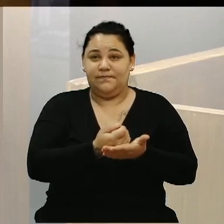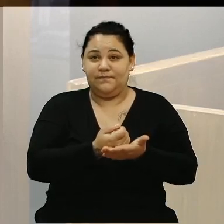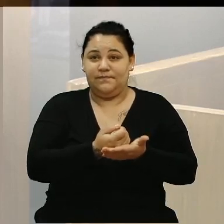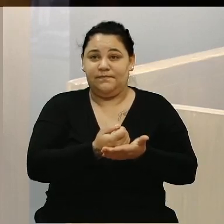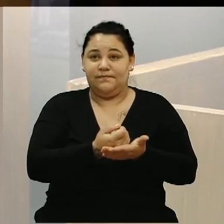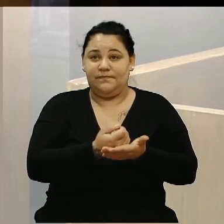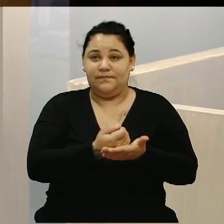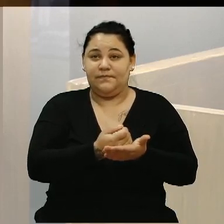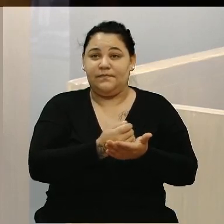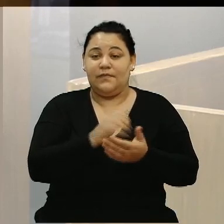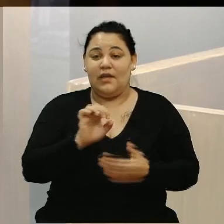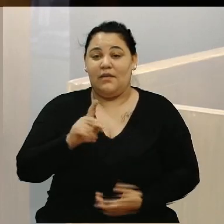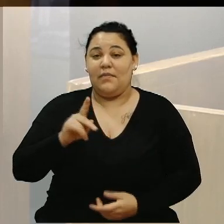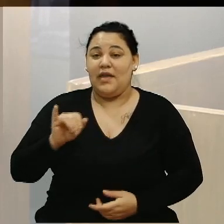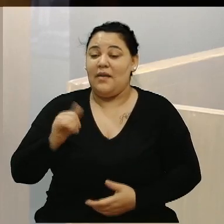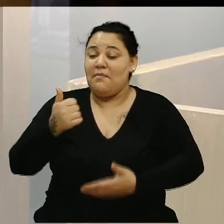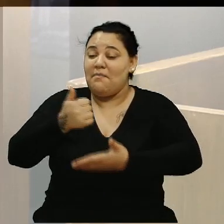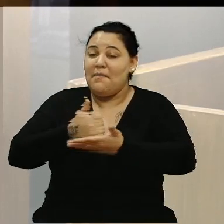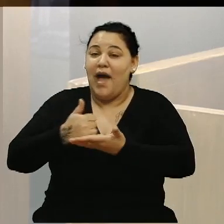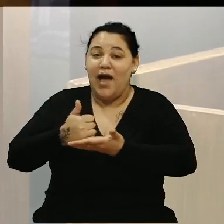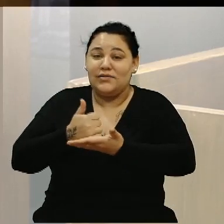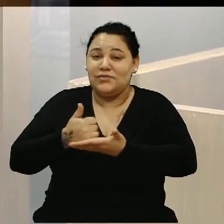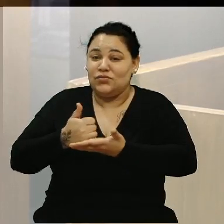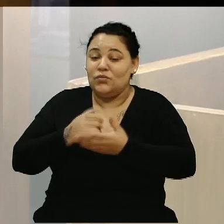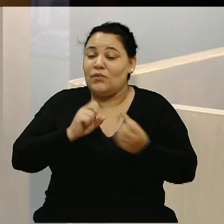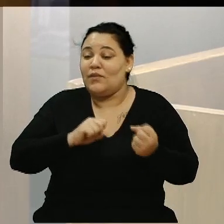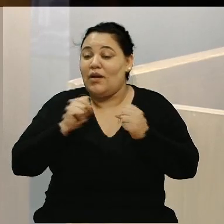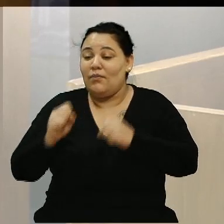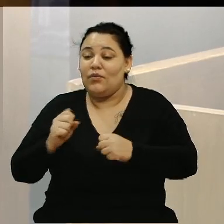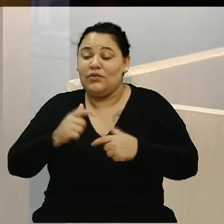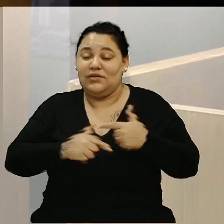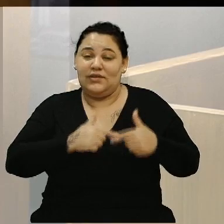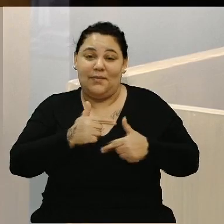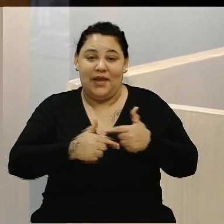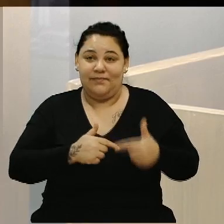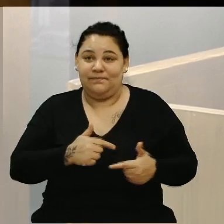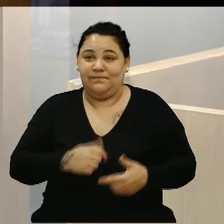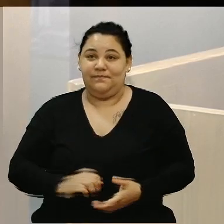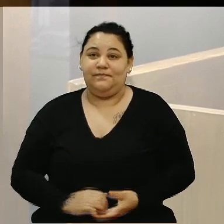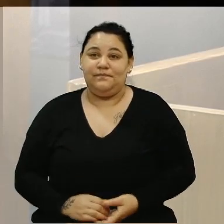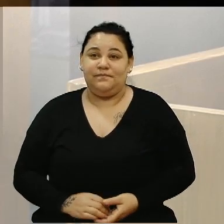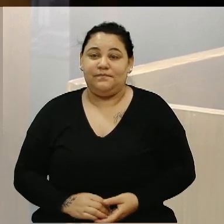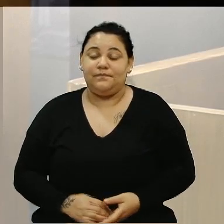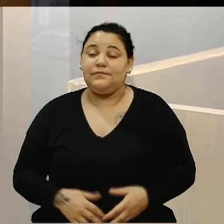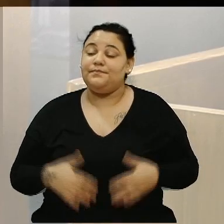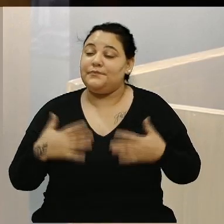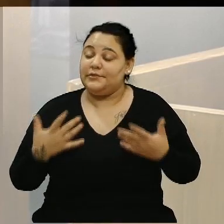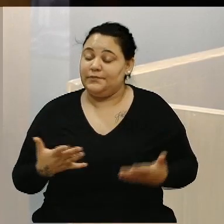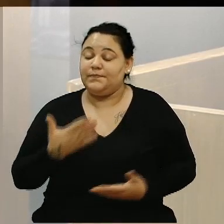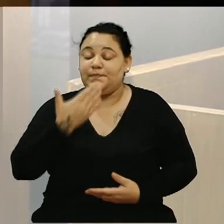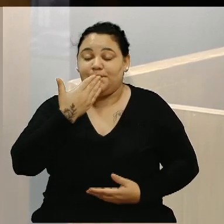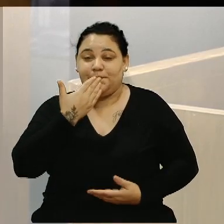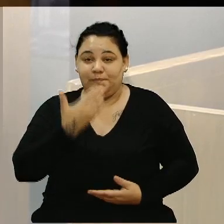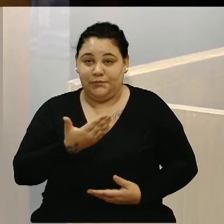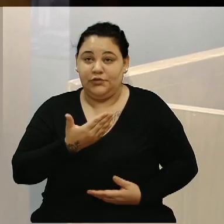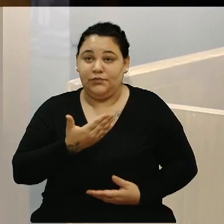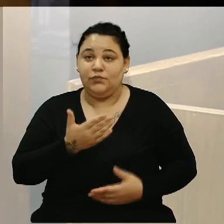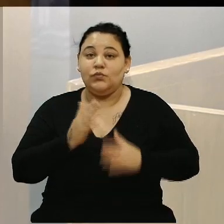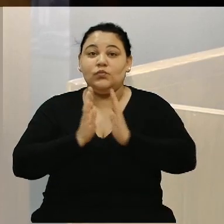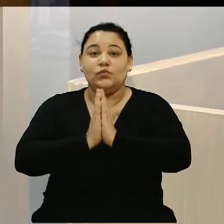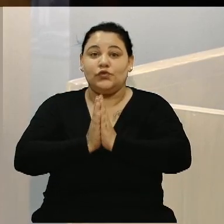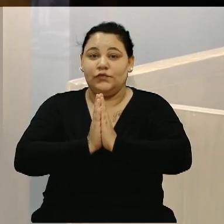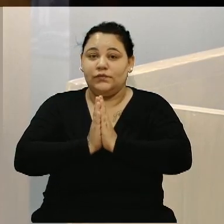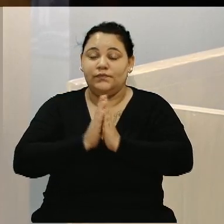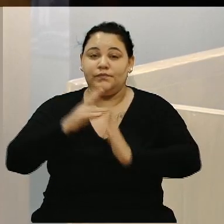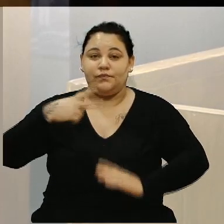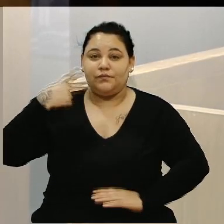dos EPIs básicos para eles poderem trabalhar. Então eu peço encarecidamente a vereadora